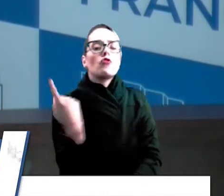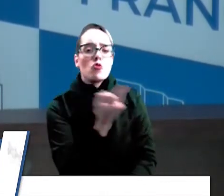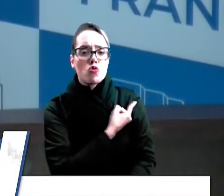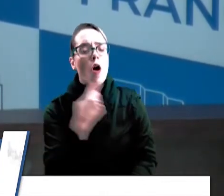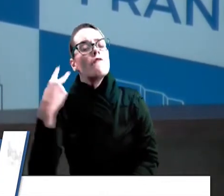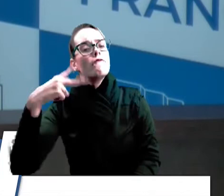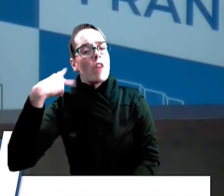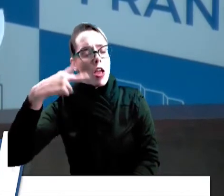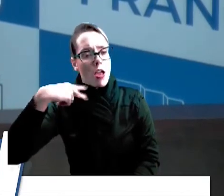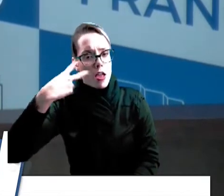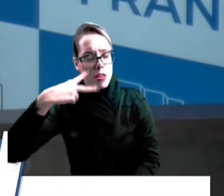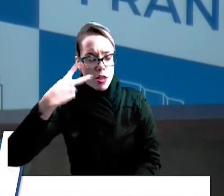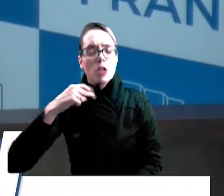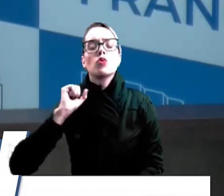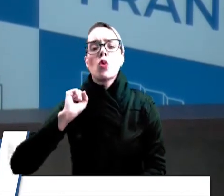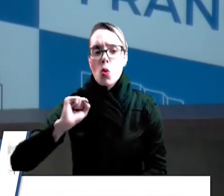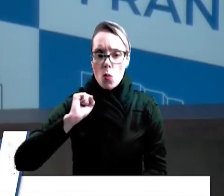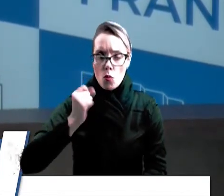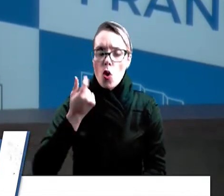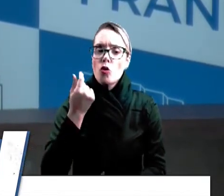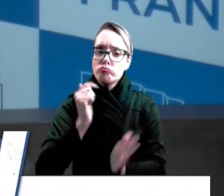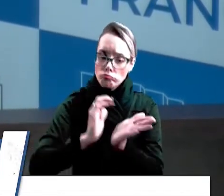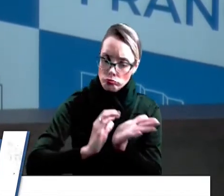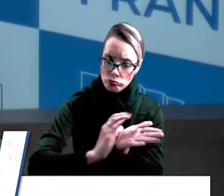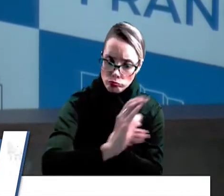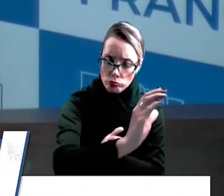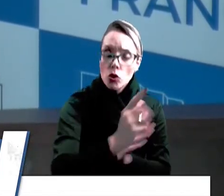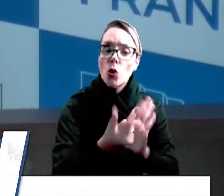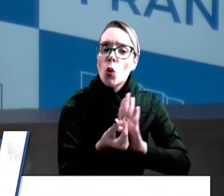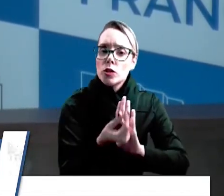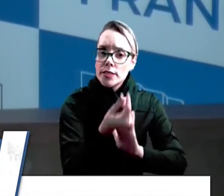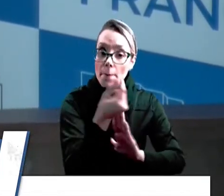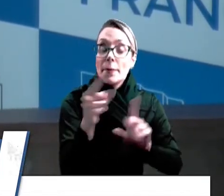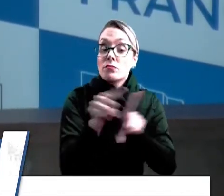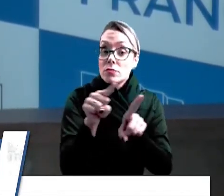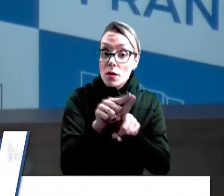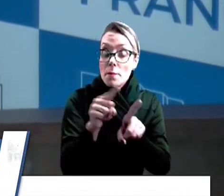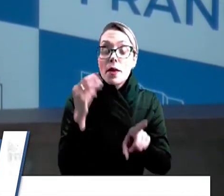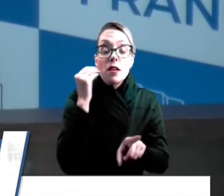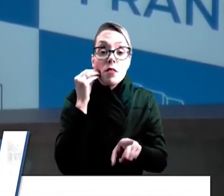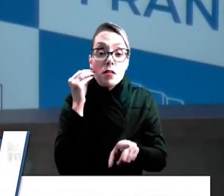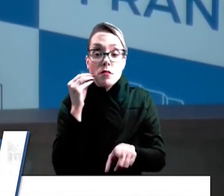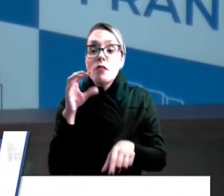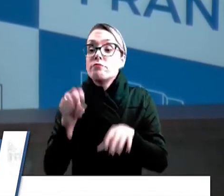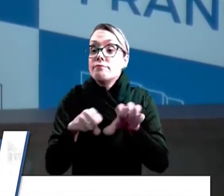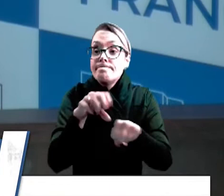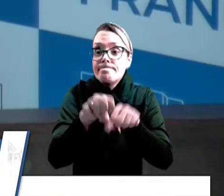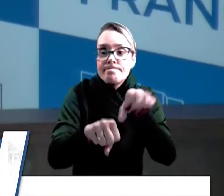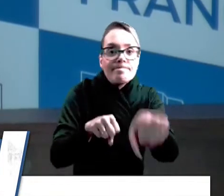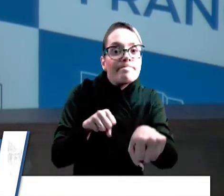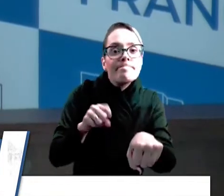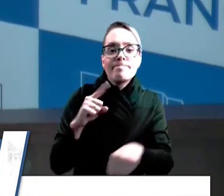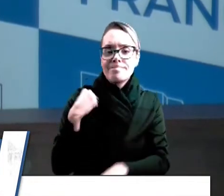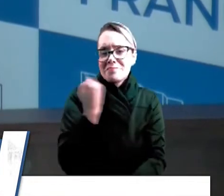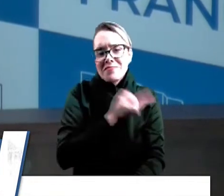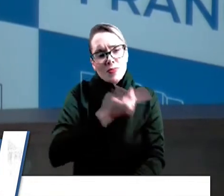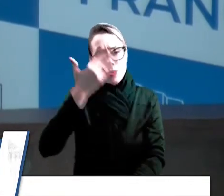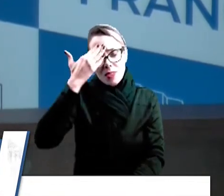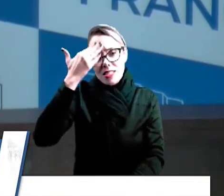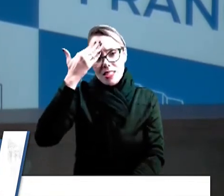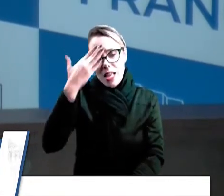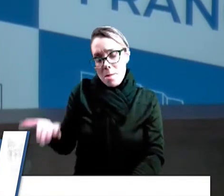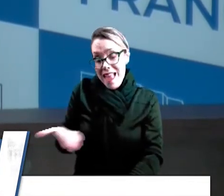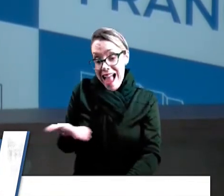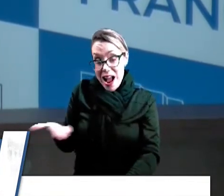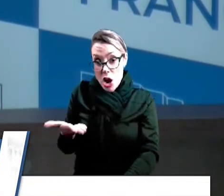orçamento e podemos também correr atrás, porque na situação que nós estamos passando hoje, na Cidade de Franca, né,